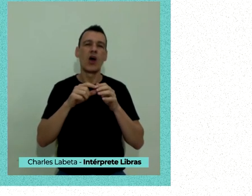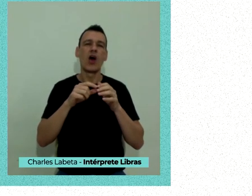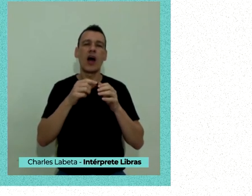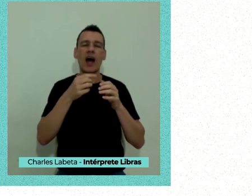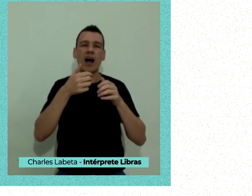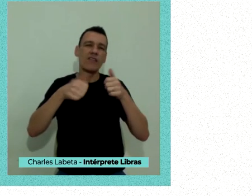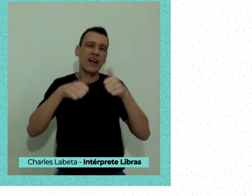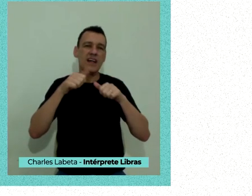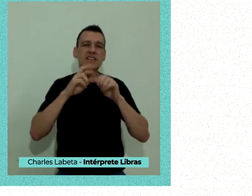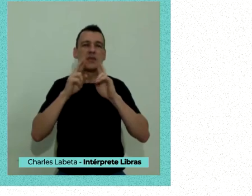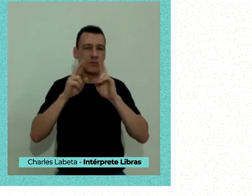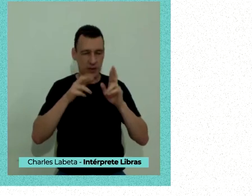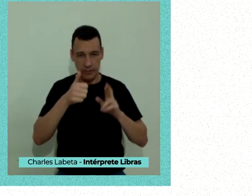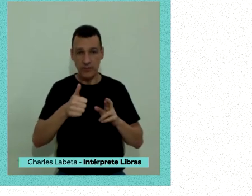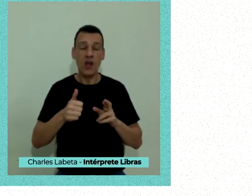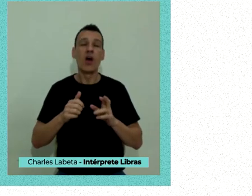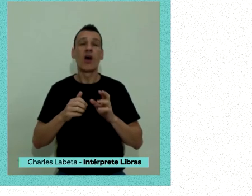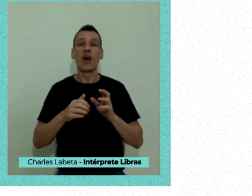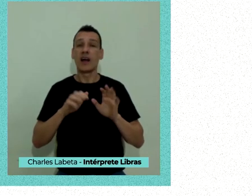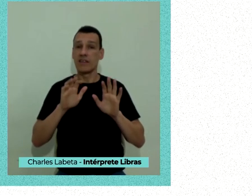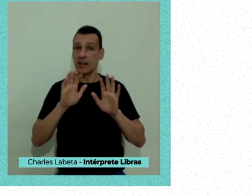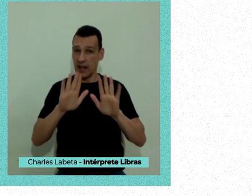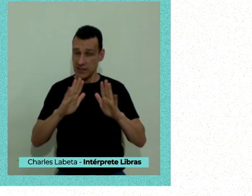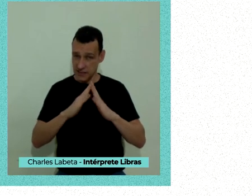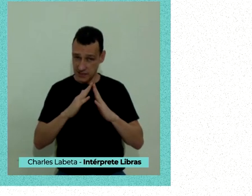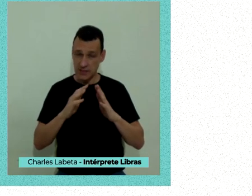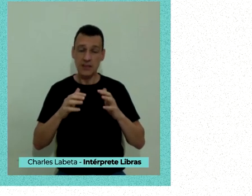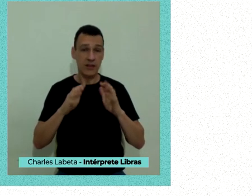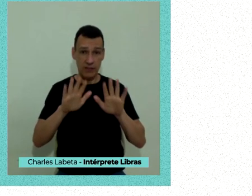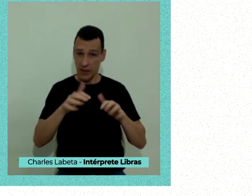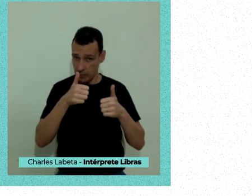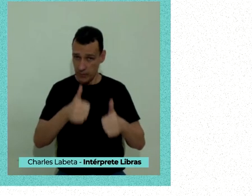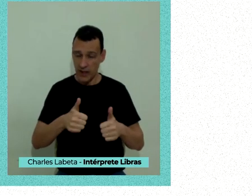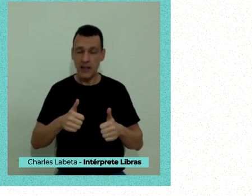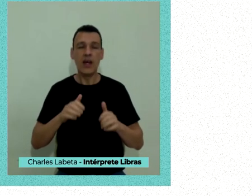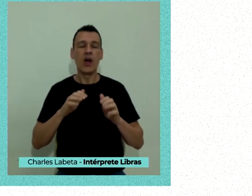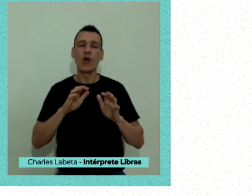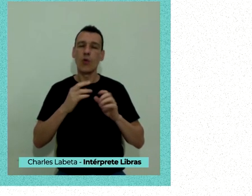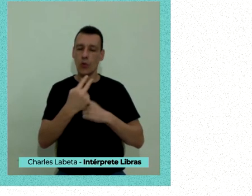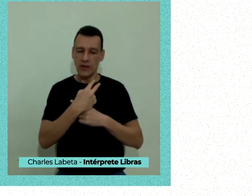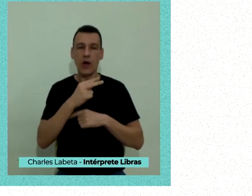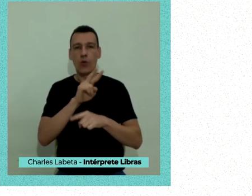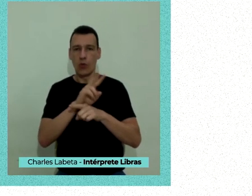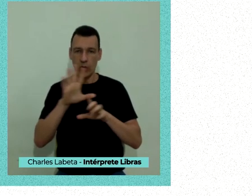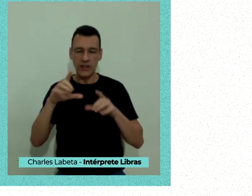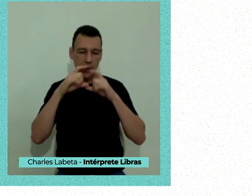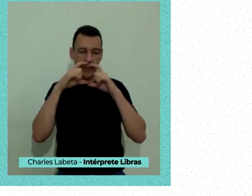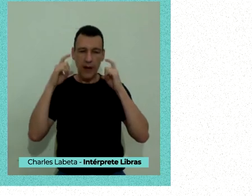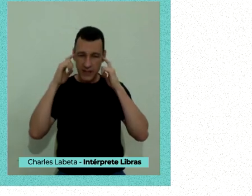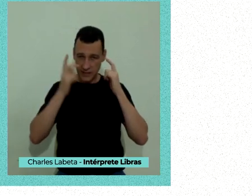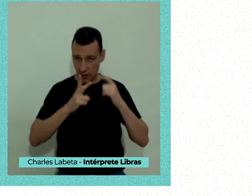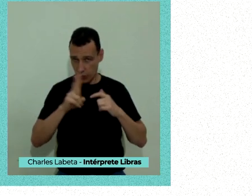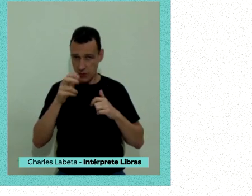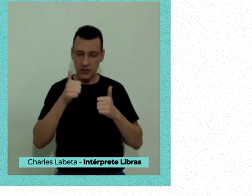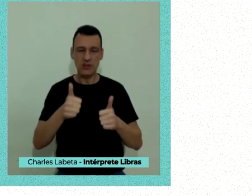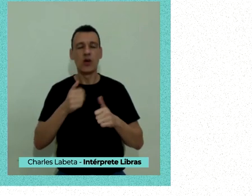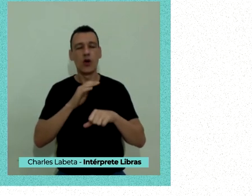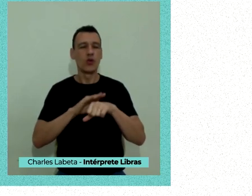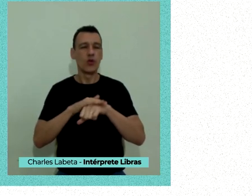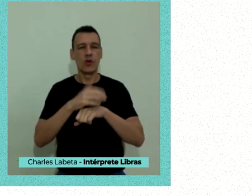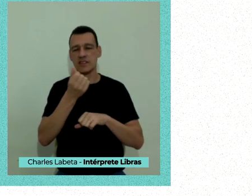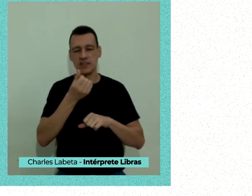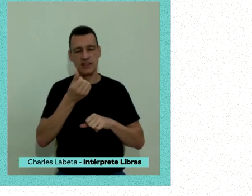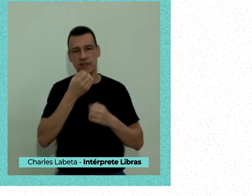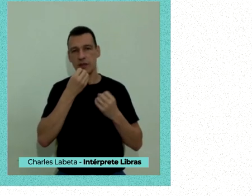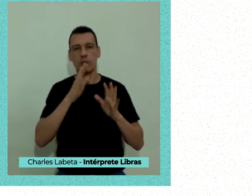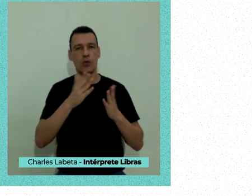bem, continue se cuidando e cuidando dos outros, usando máscaras, e uma excelente noite de sexta-feira.